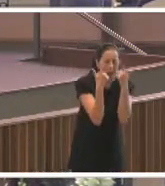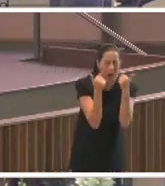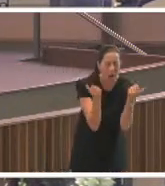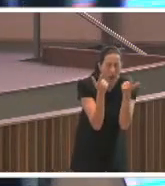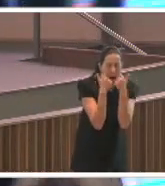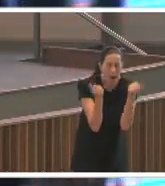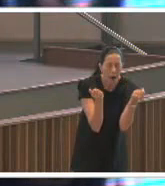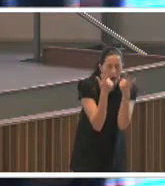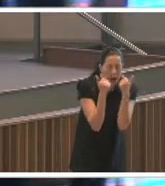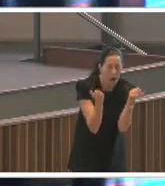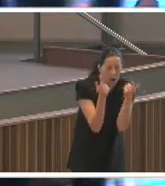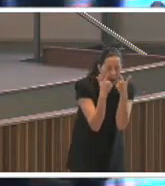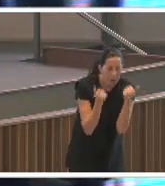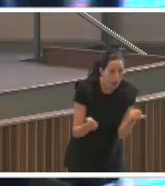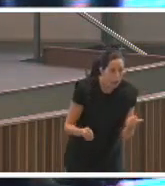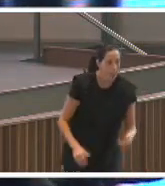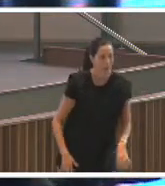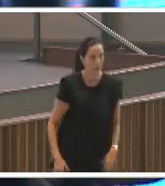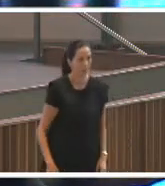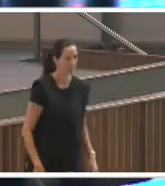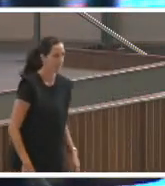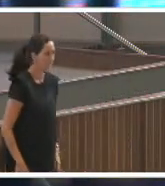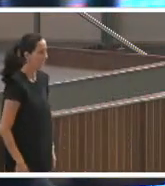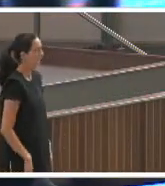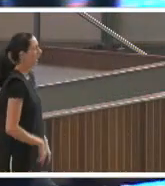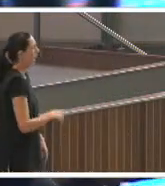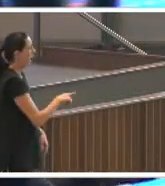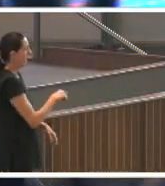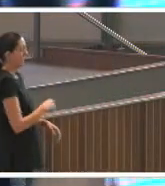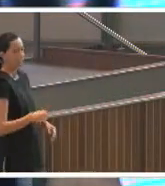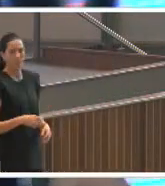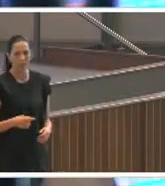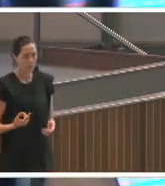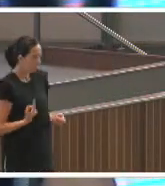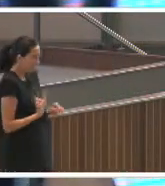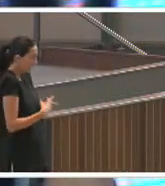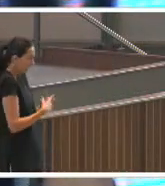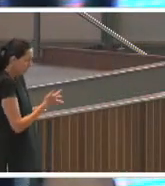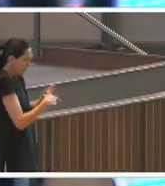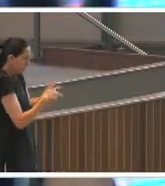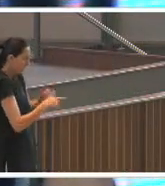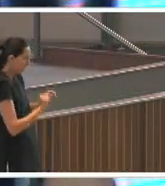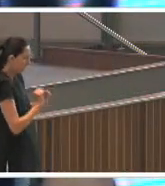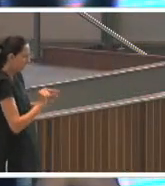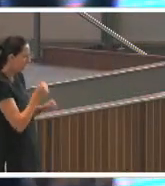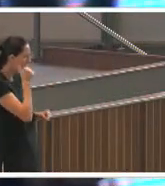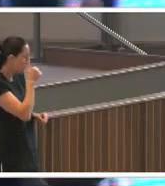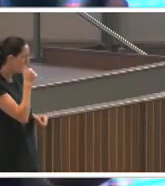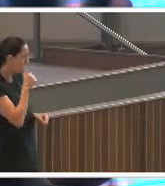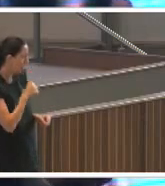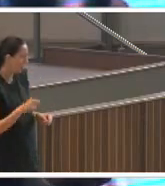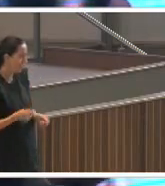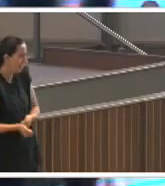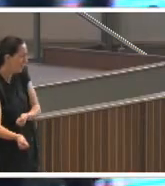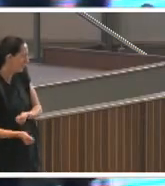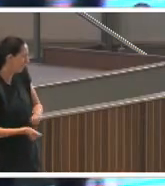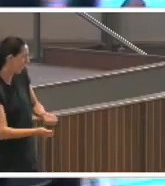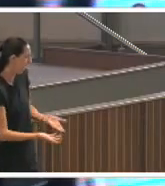problema? Não, ela é minha mãe espiritual, ela é minha conselheira. Gente que nos